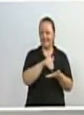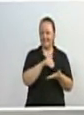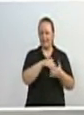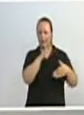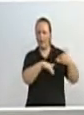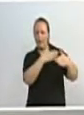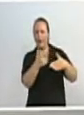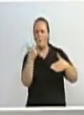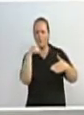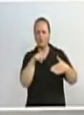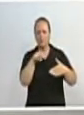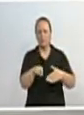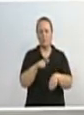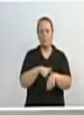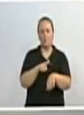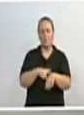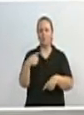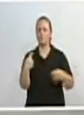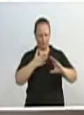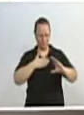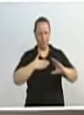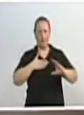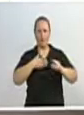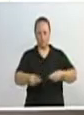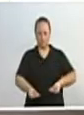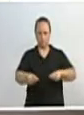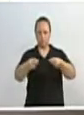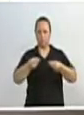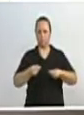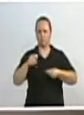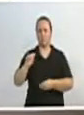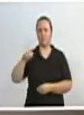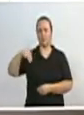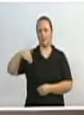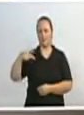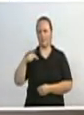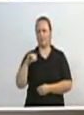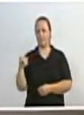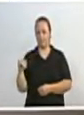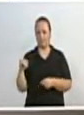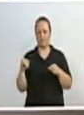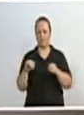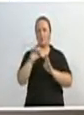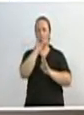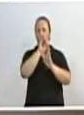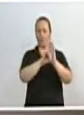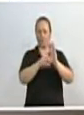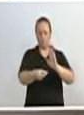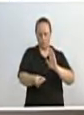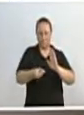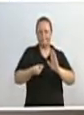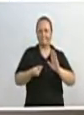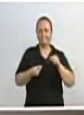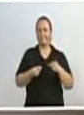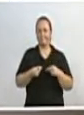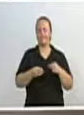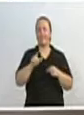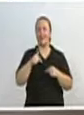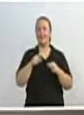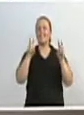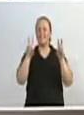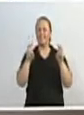das famílias beneficiadas pelos programas sociais e iam fazer uma visita, Carlos, motivando as mesmas